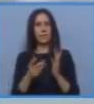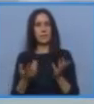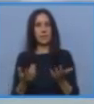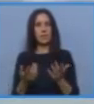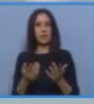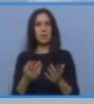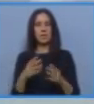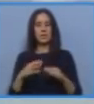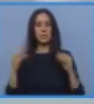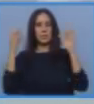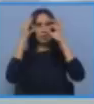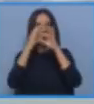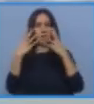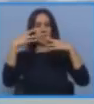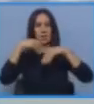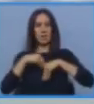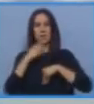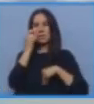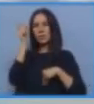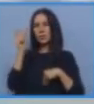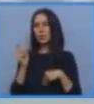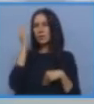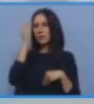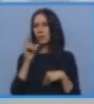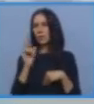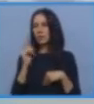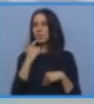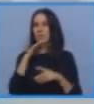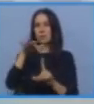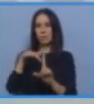da descida do Espírito Santo, segundo São Lucas, sobre os apóstolos,